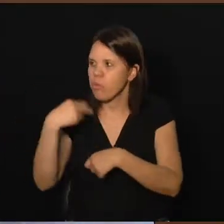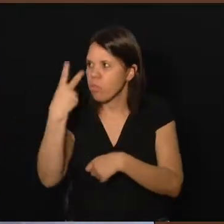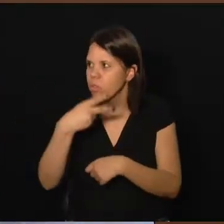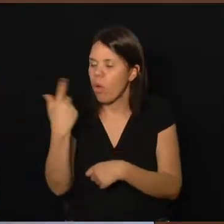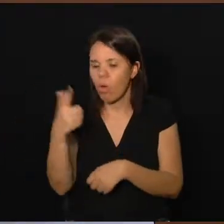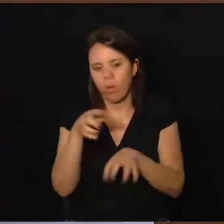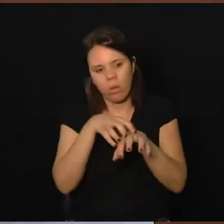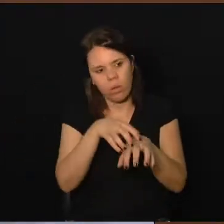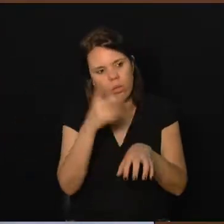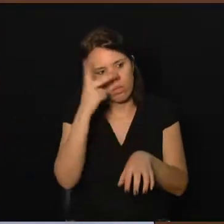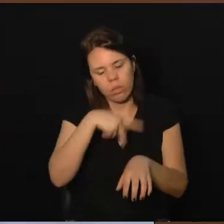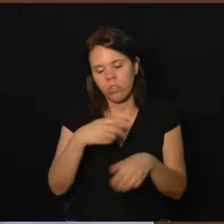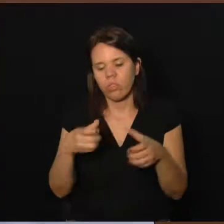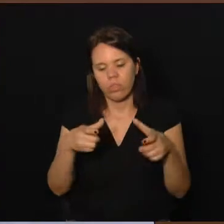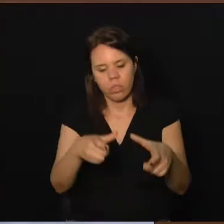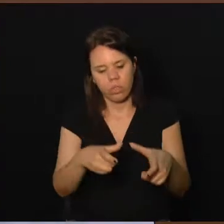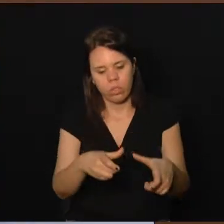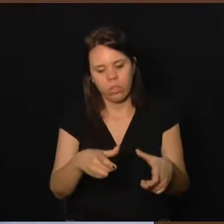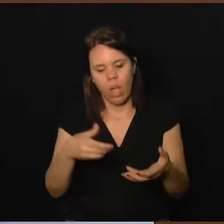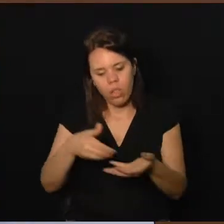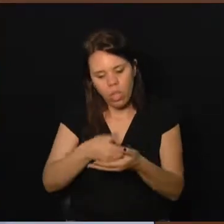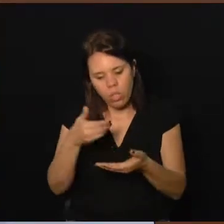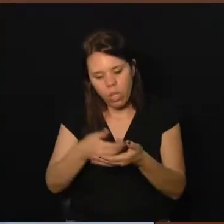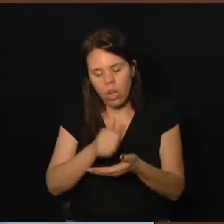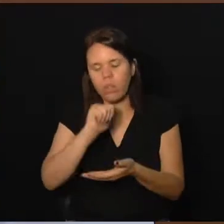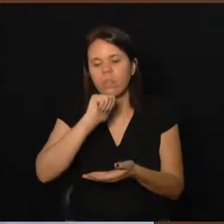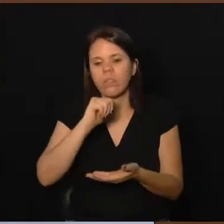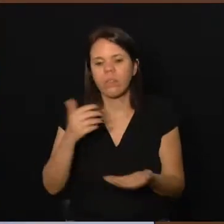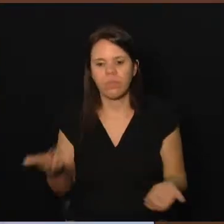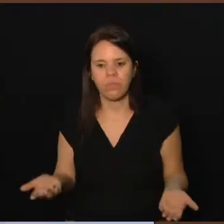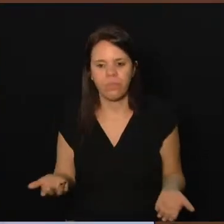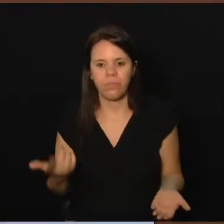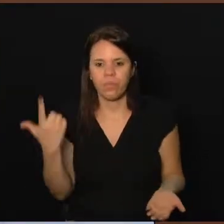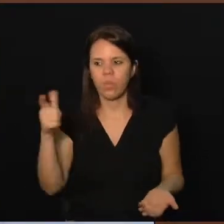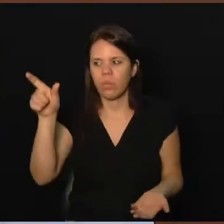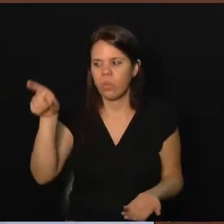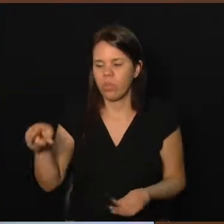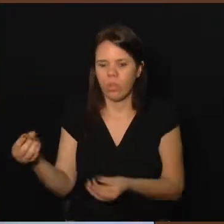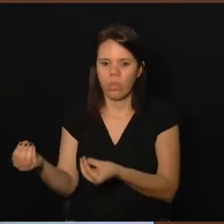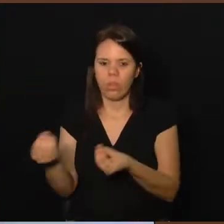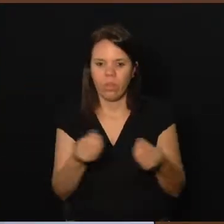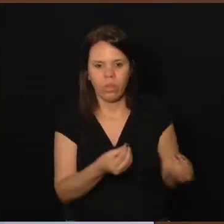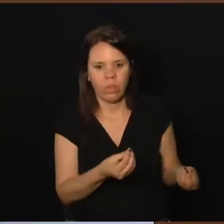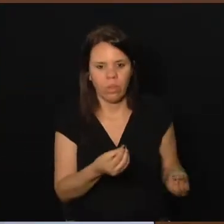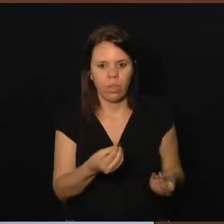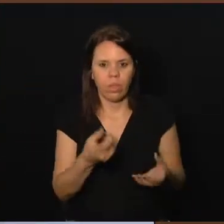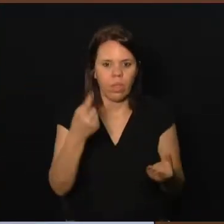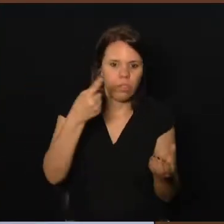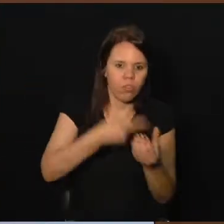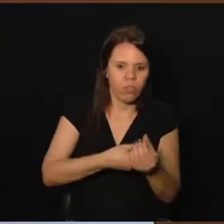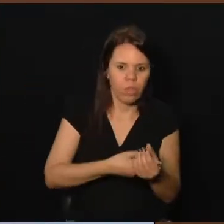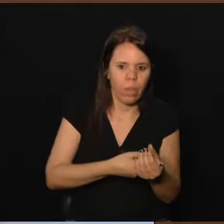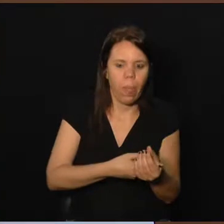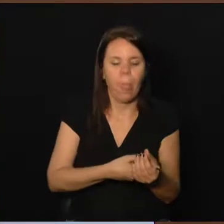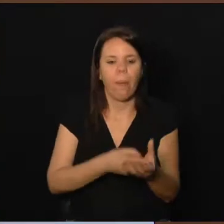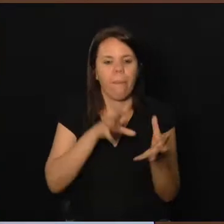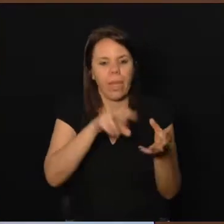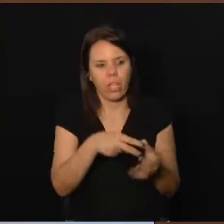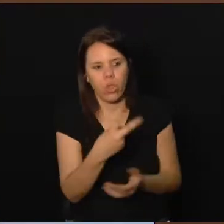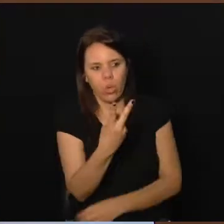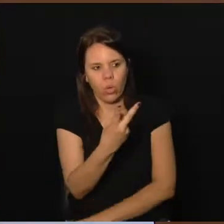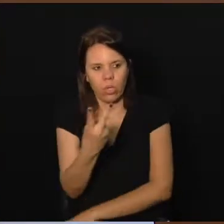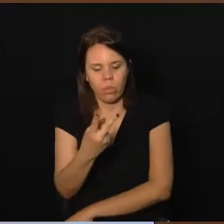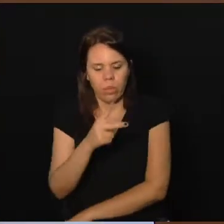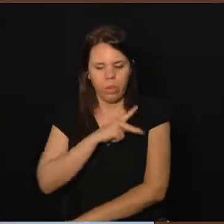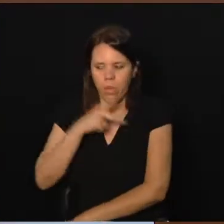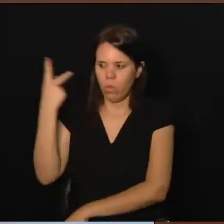Kombi lá entregando sopa. Aí, aquela sopa ele toma. Aí, o outro entrega o cachorro-quente. Ele pega 2. Ele fala que é um